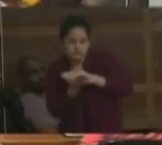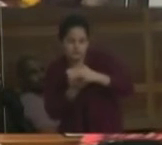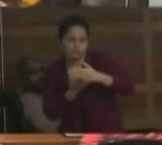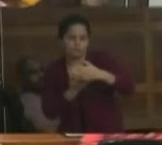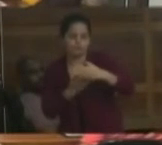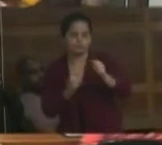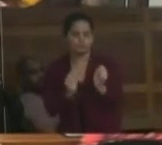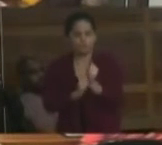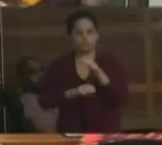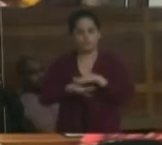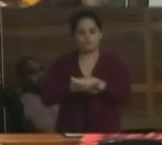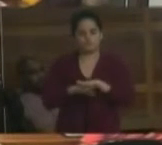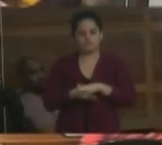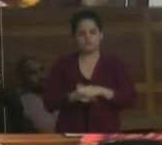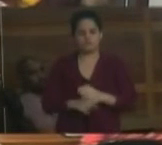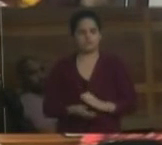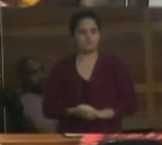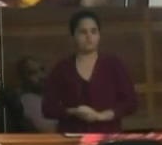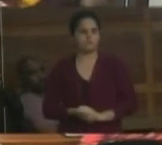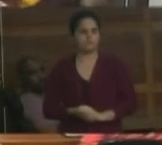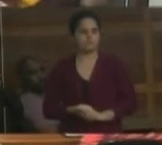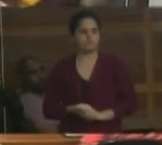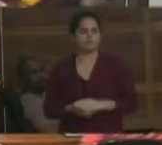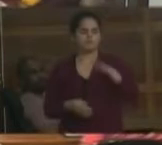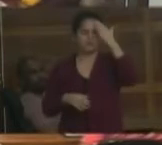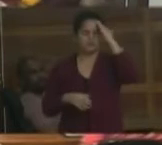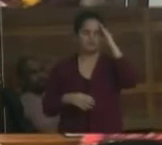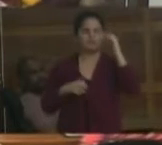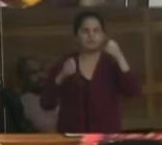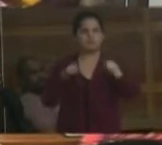e aí